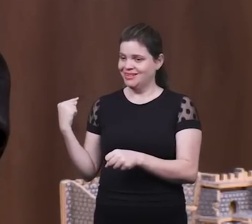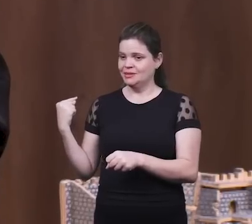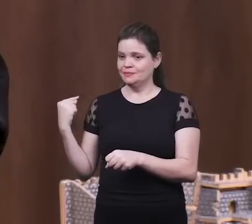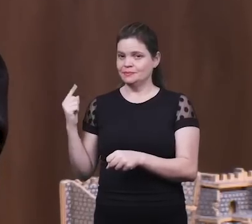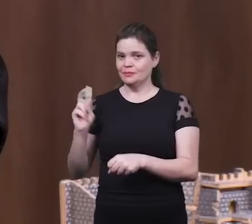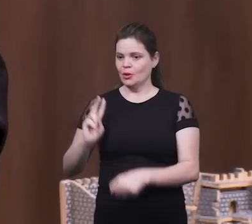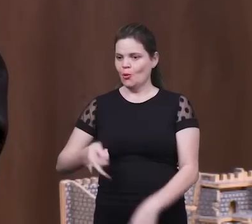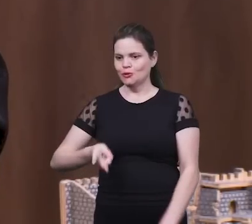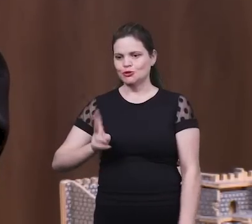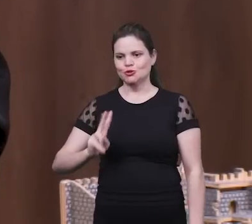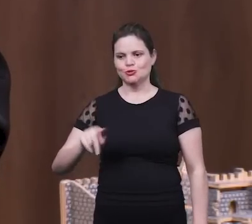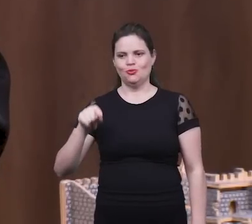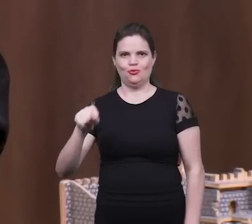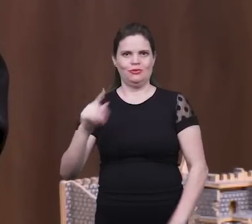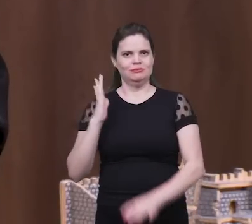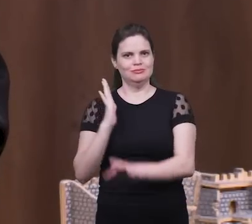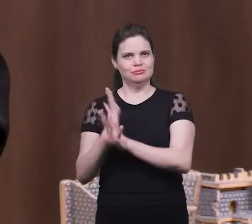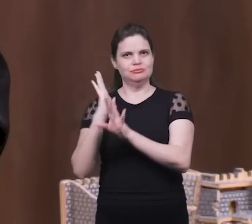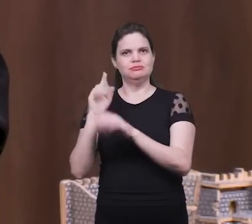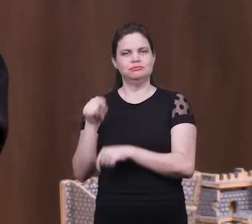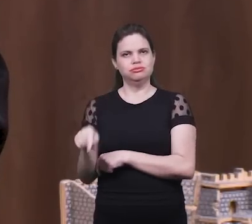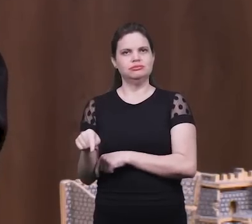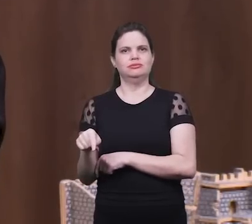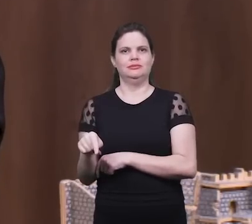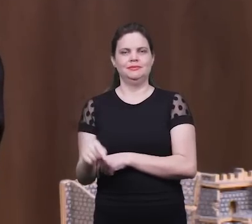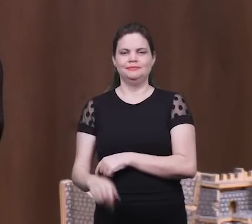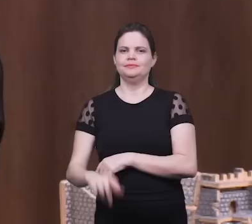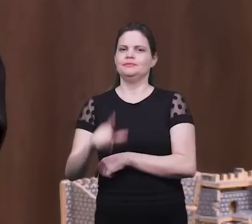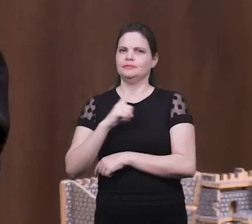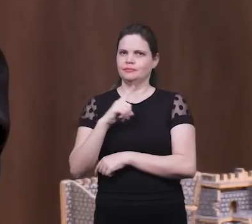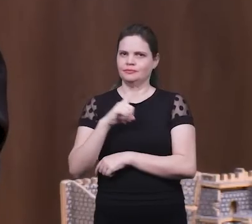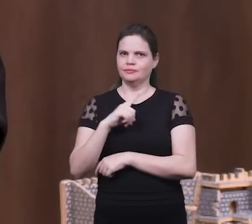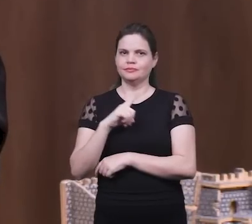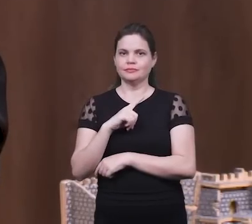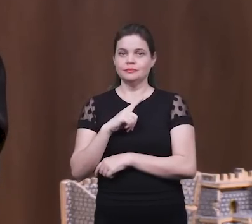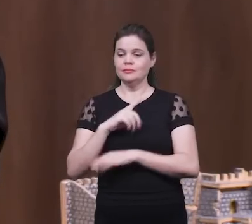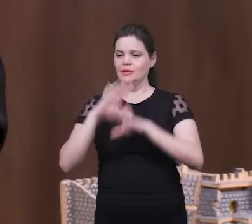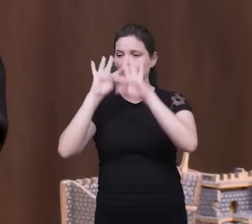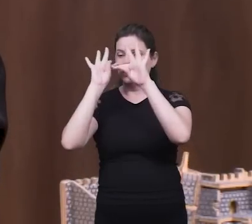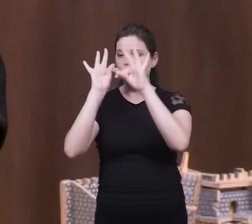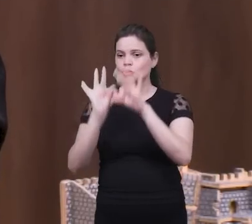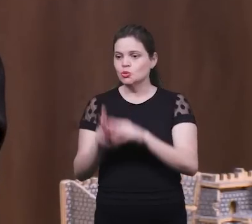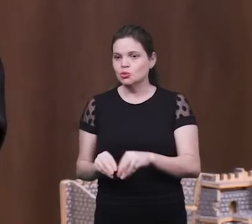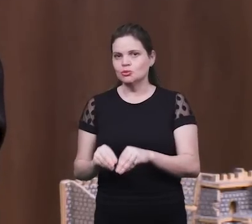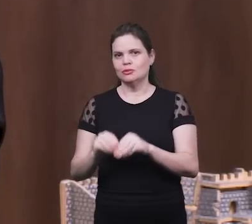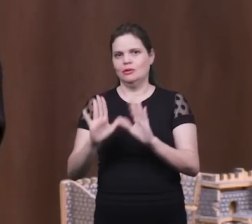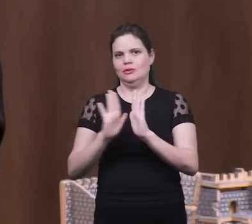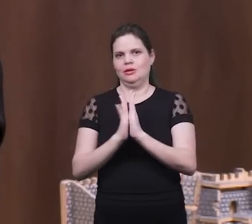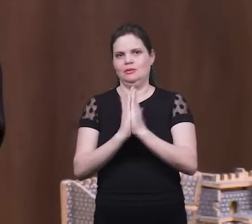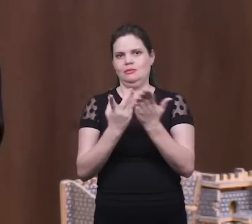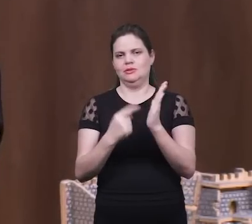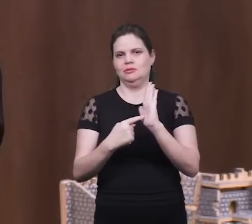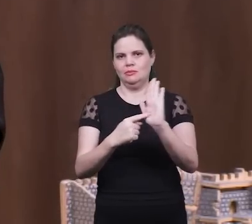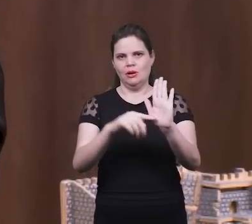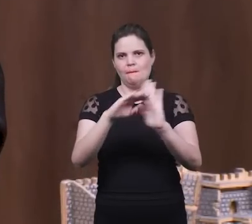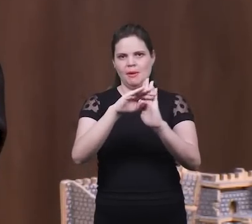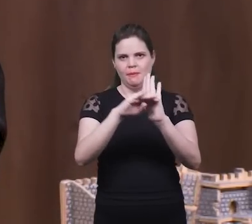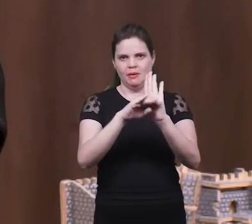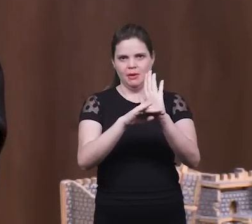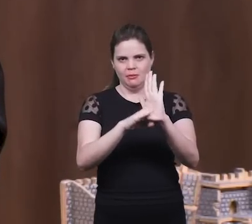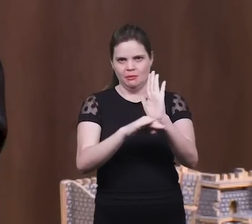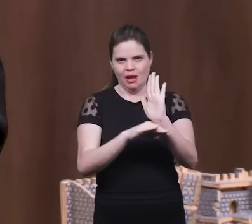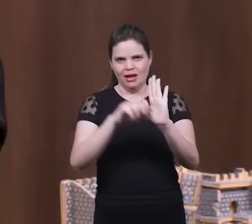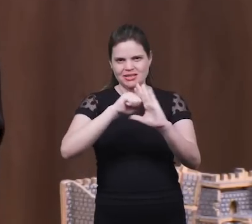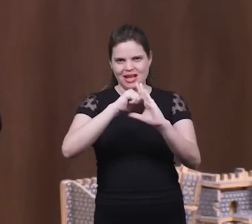foi achado, tem aquilo que a Bíblia fala, os elementos que a Bíblia